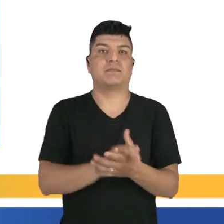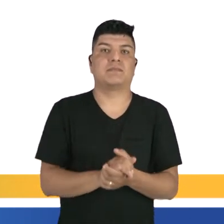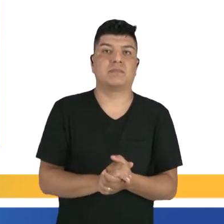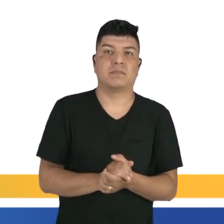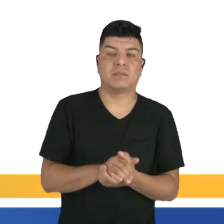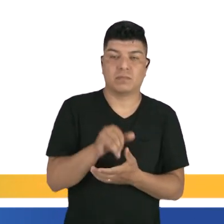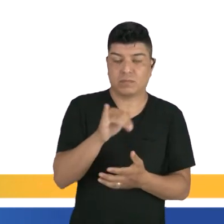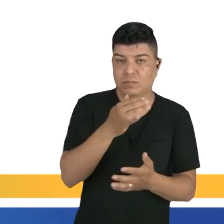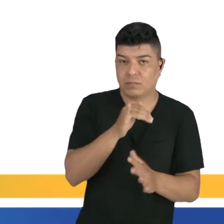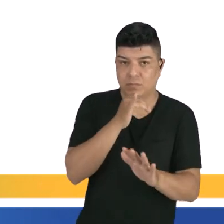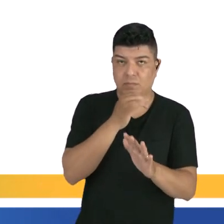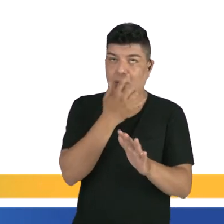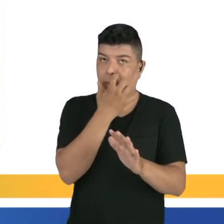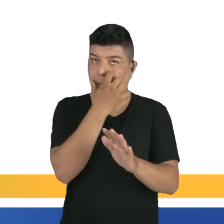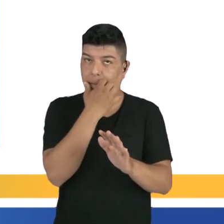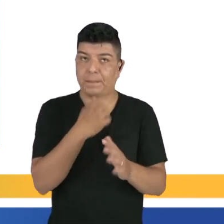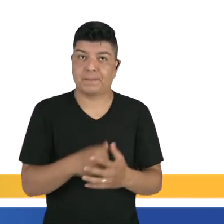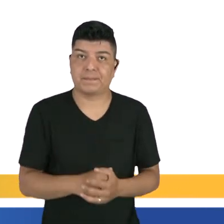como se eu pegasse aqui